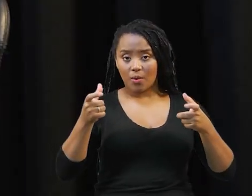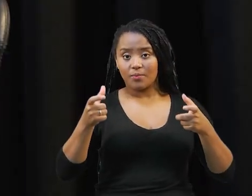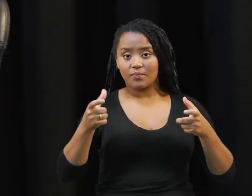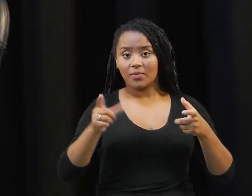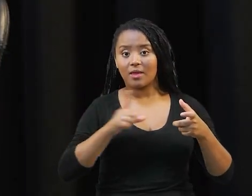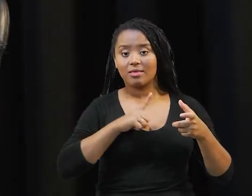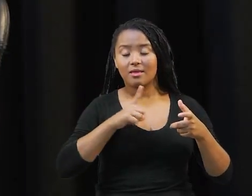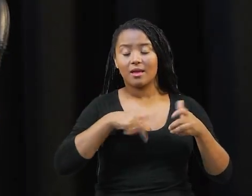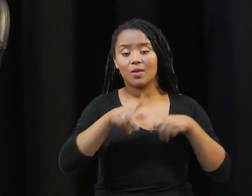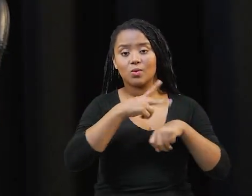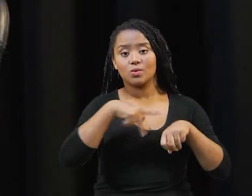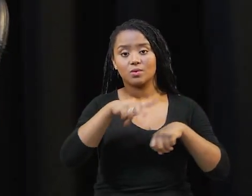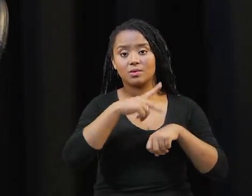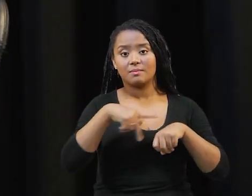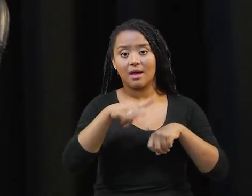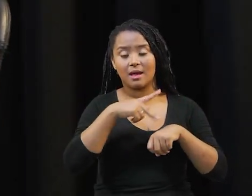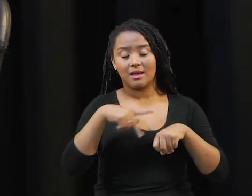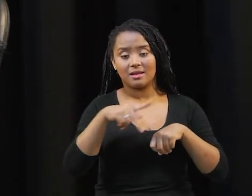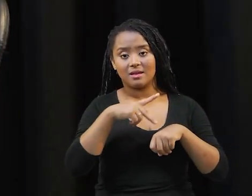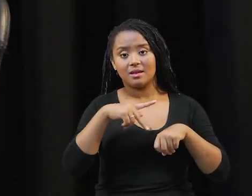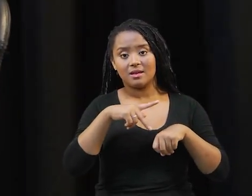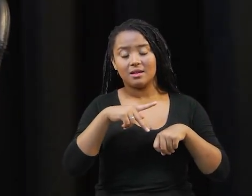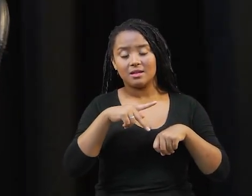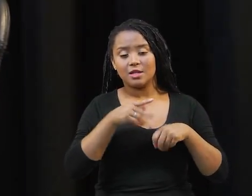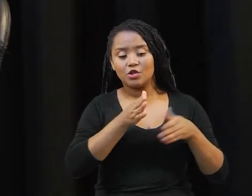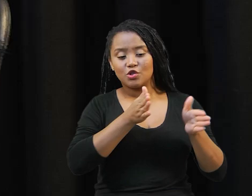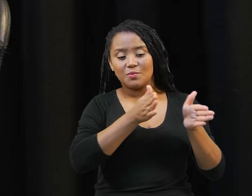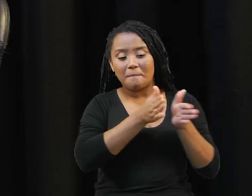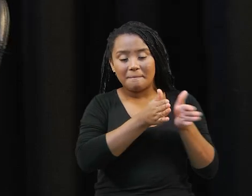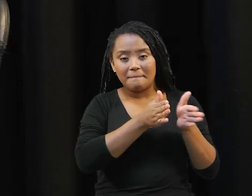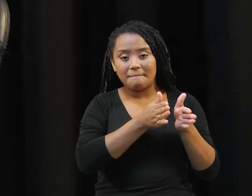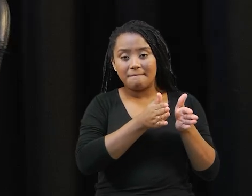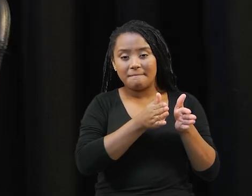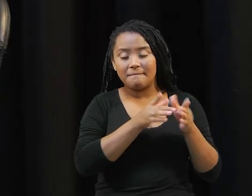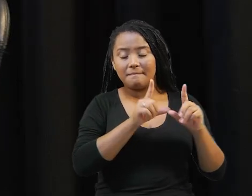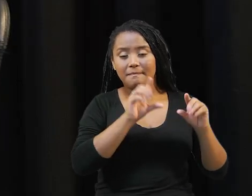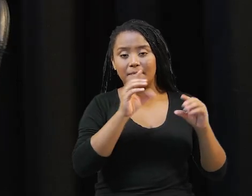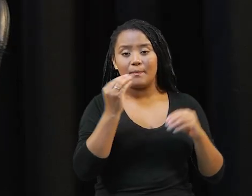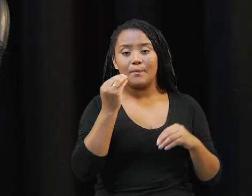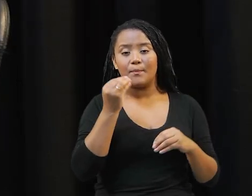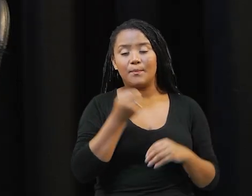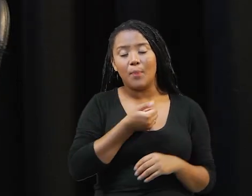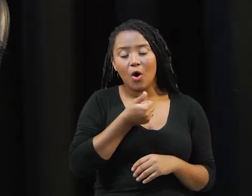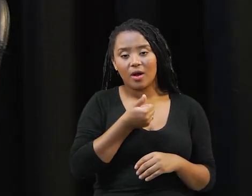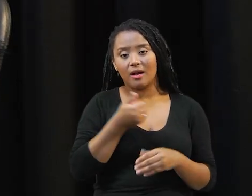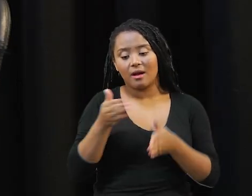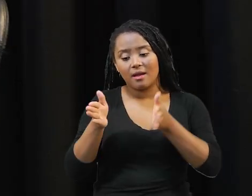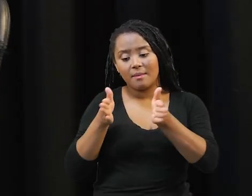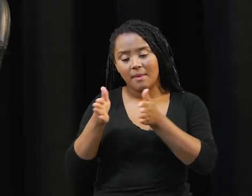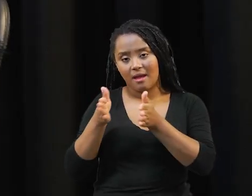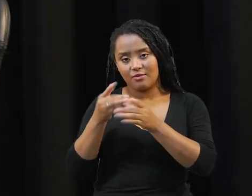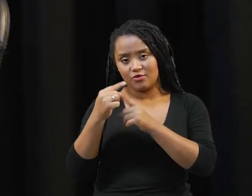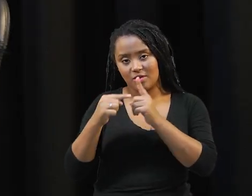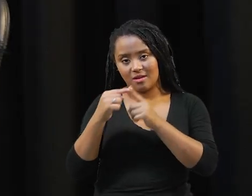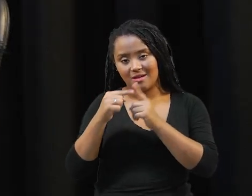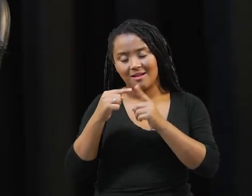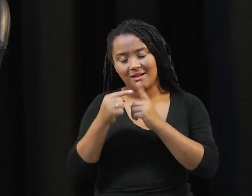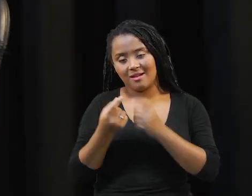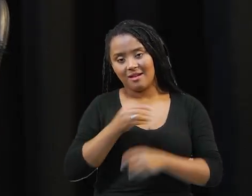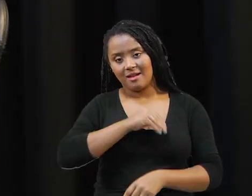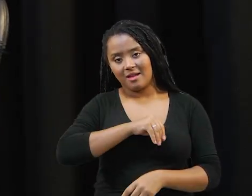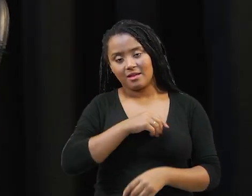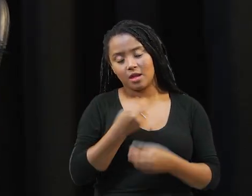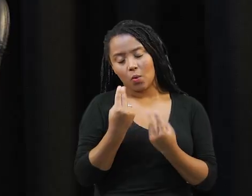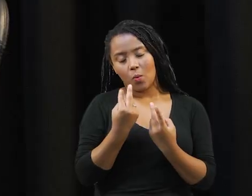77%. Os maiores aumentos são previstos para os países, é claro, de baixa e média renda, como o Brasil, por exemplo, né?